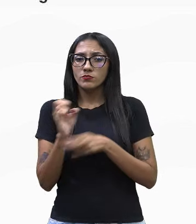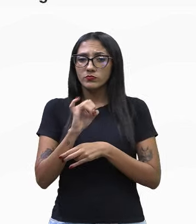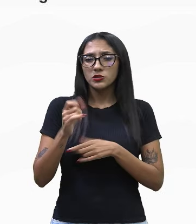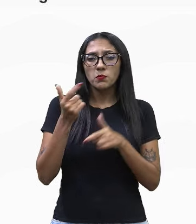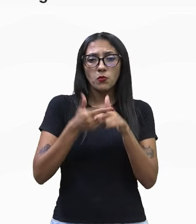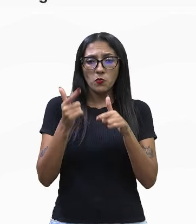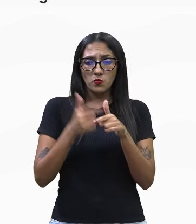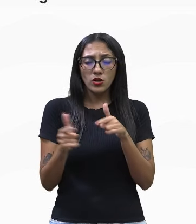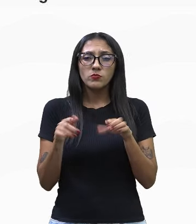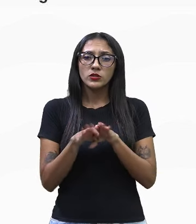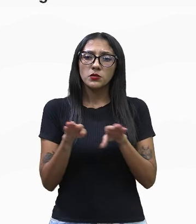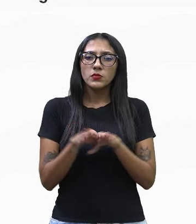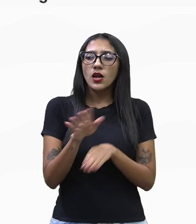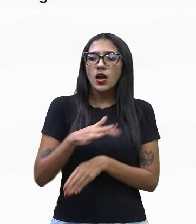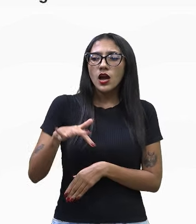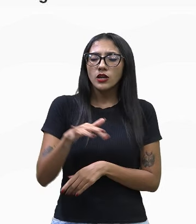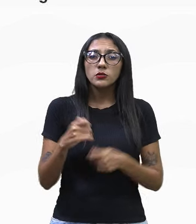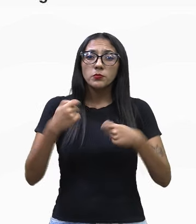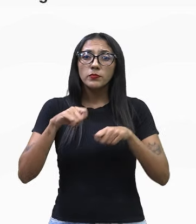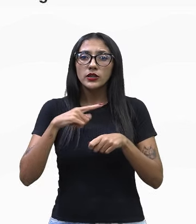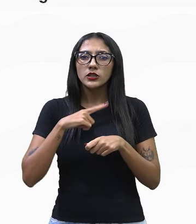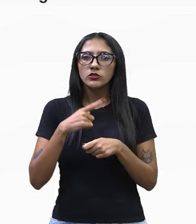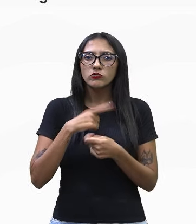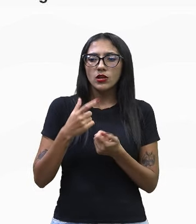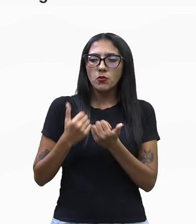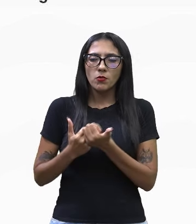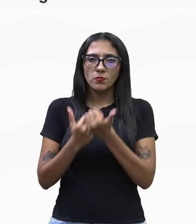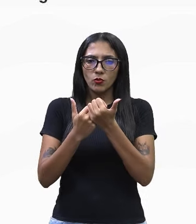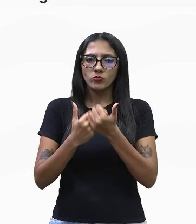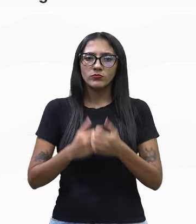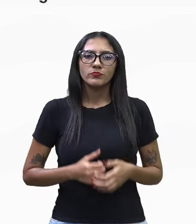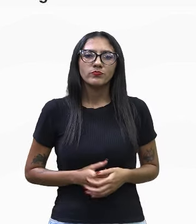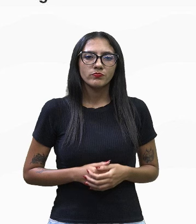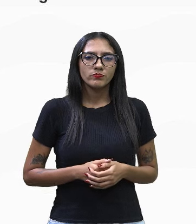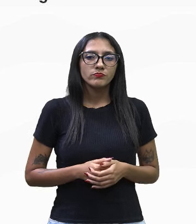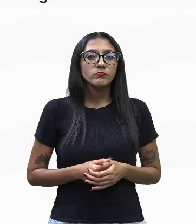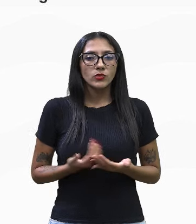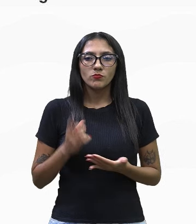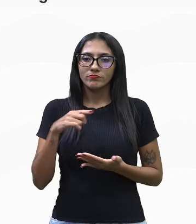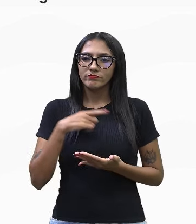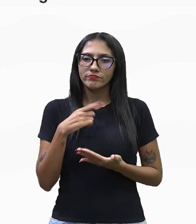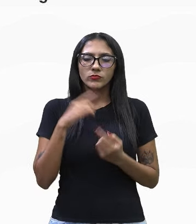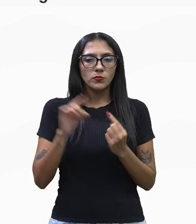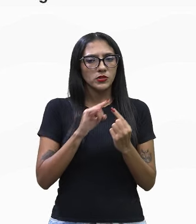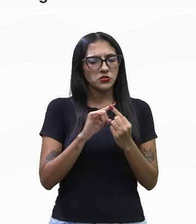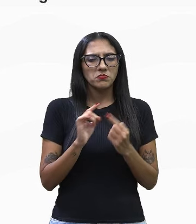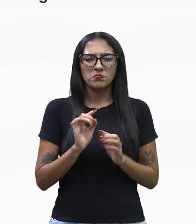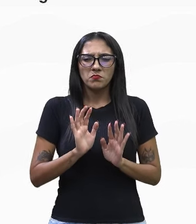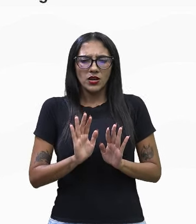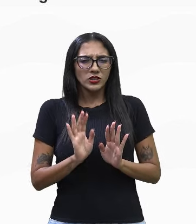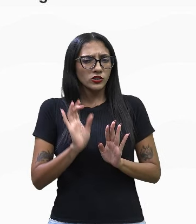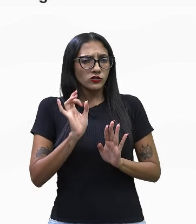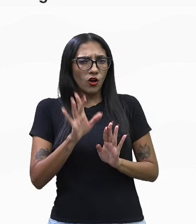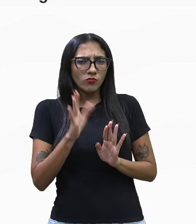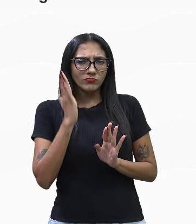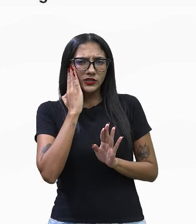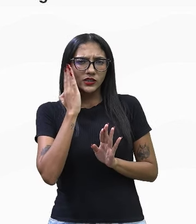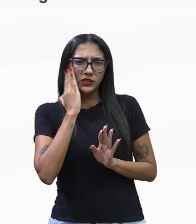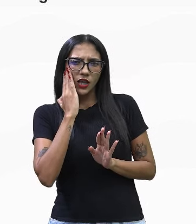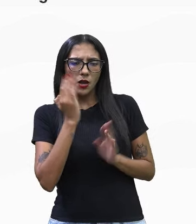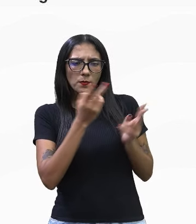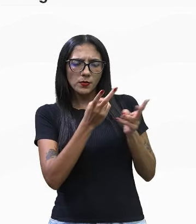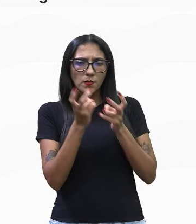áreas que necessitam de intervenção então esses índices né professores tem essa finalidade não é só identificar por identificar né os